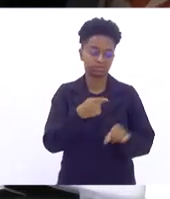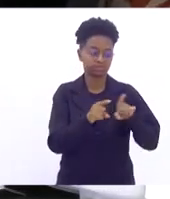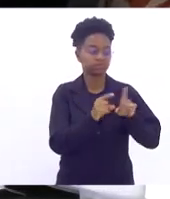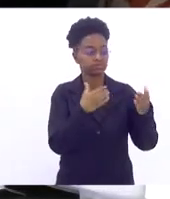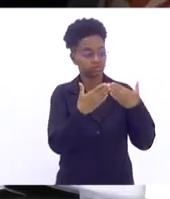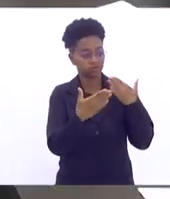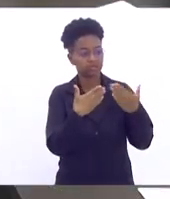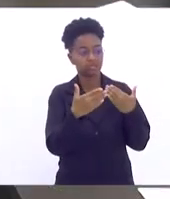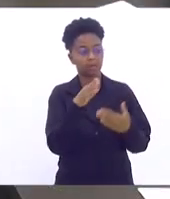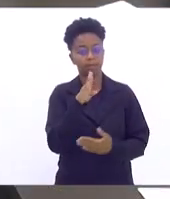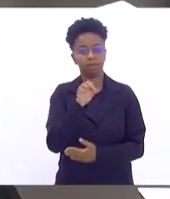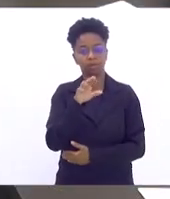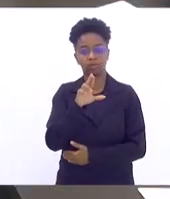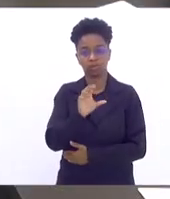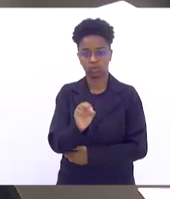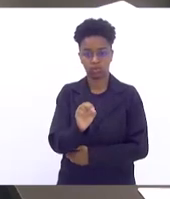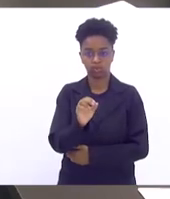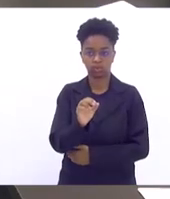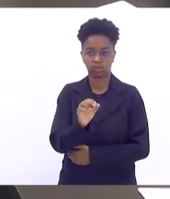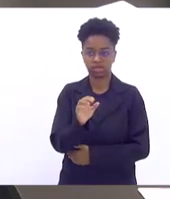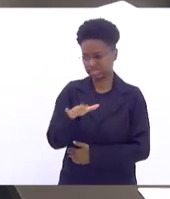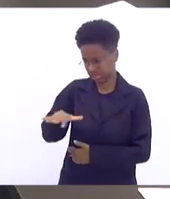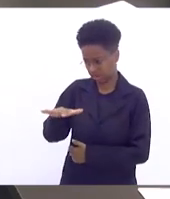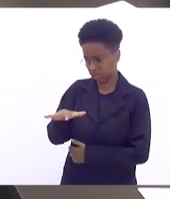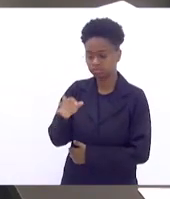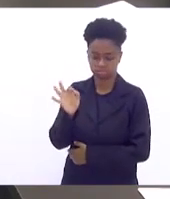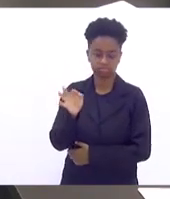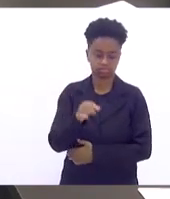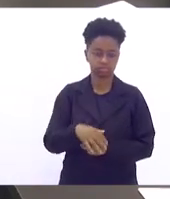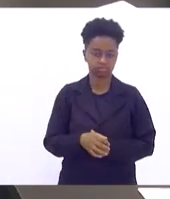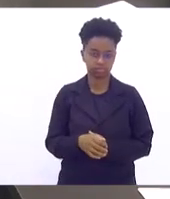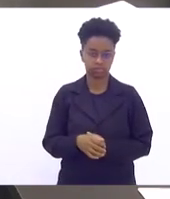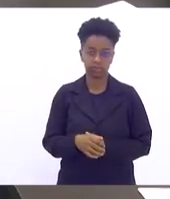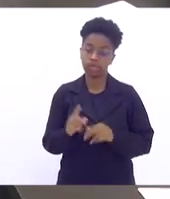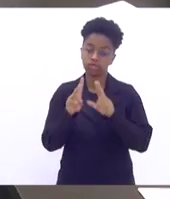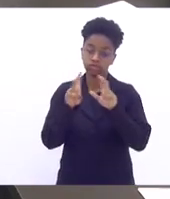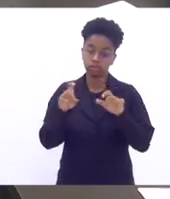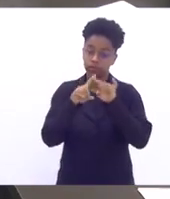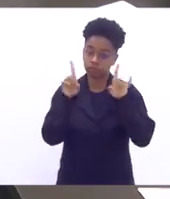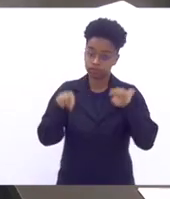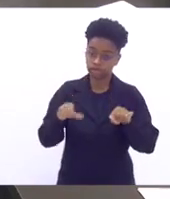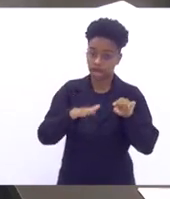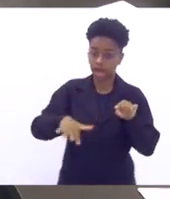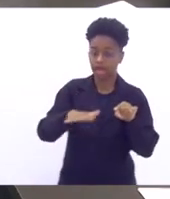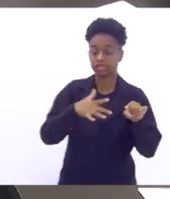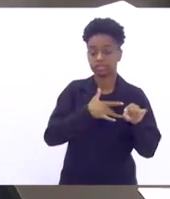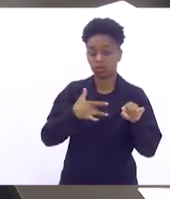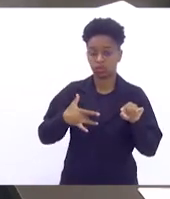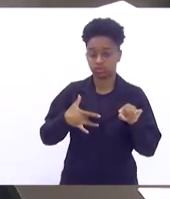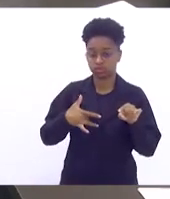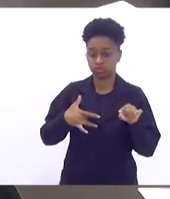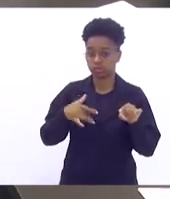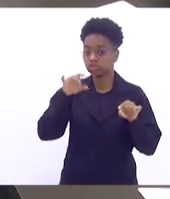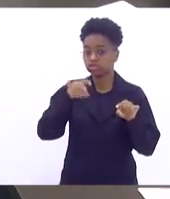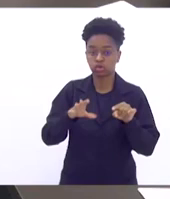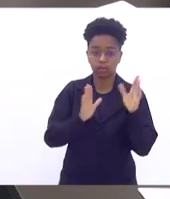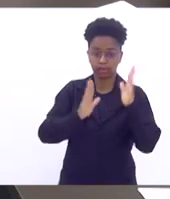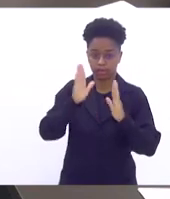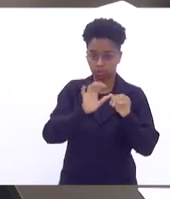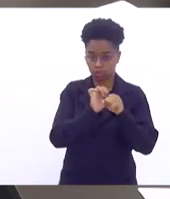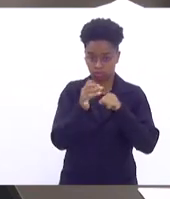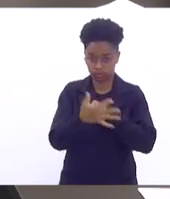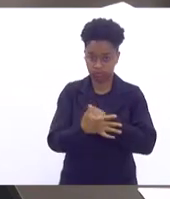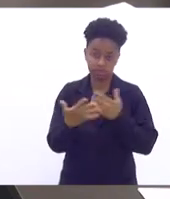com o deputado sobre o tema é sério exato É só sobre os servidores da Saúde Então